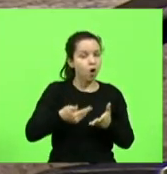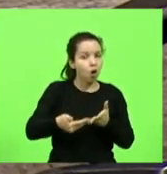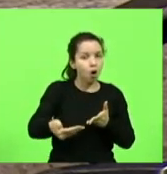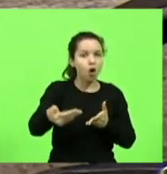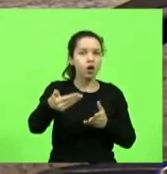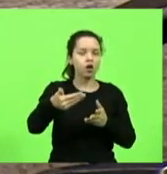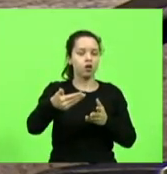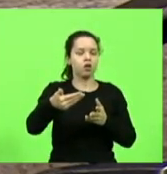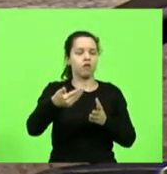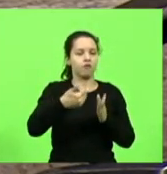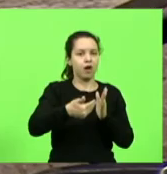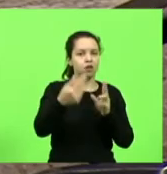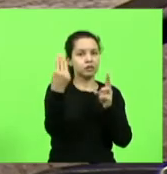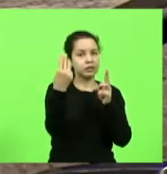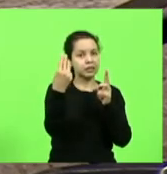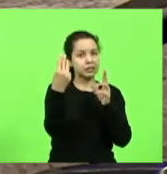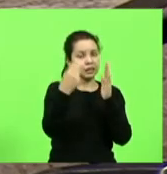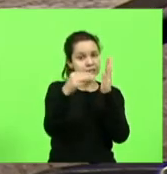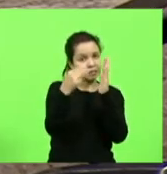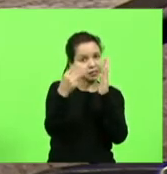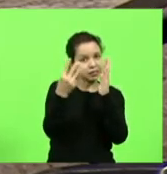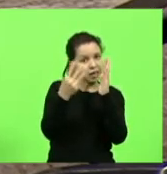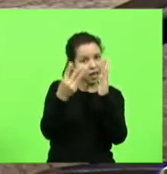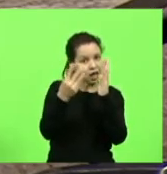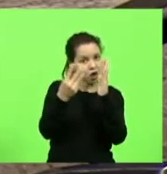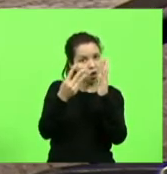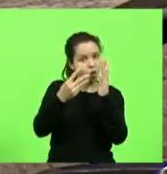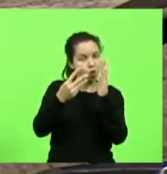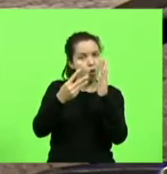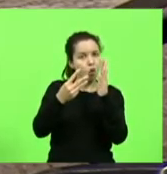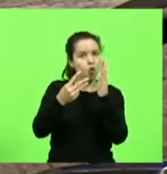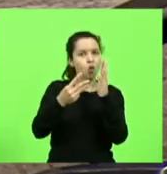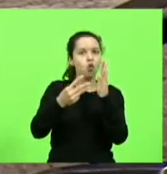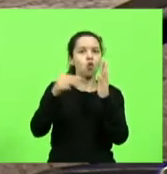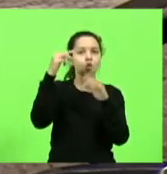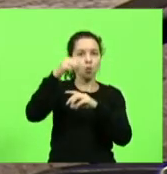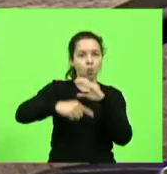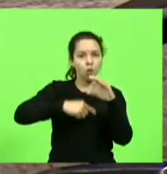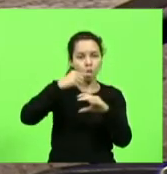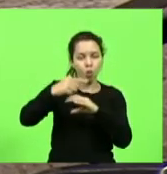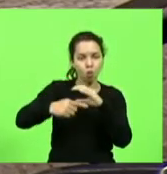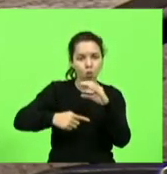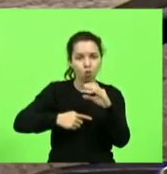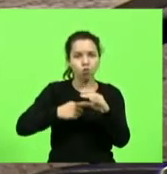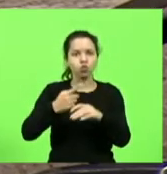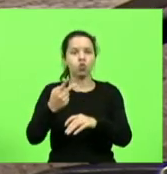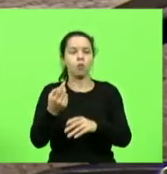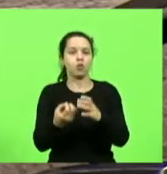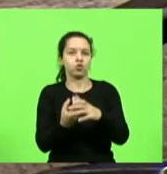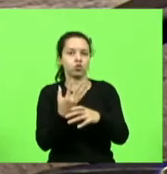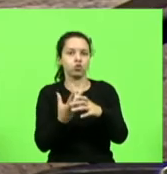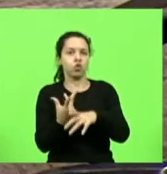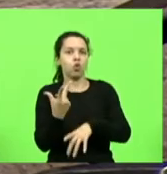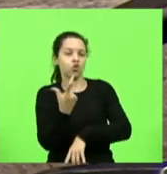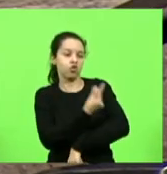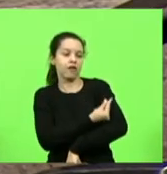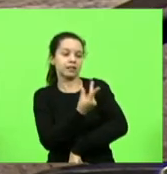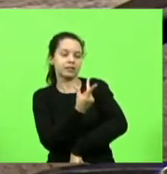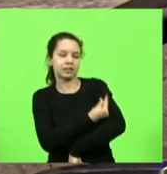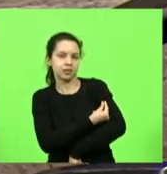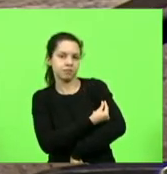mundo em vacinação, perdendo para dois países produtores de insumos e de vacinas. Criticar por criticar,